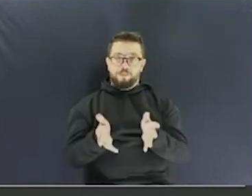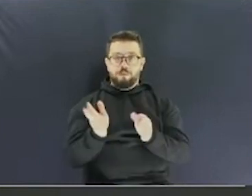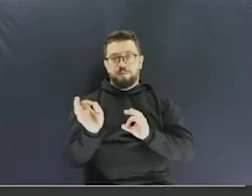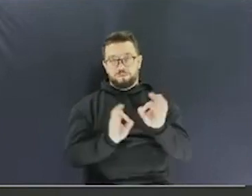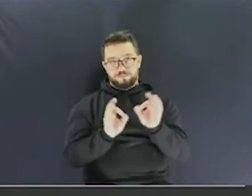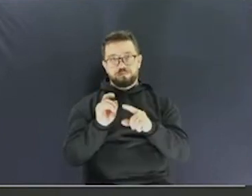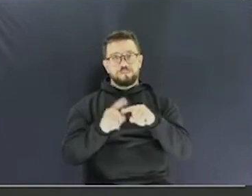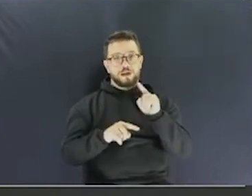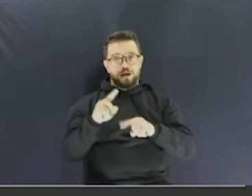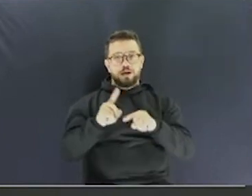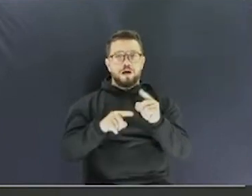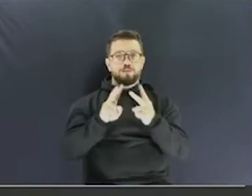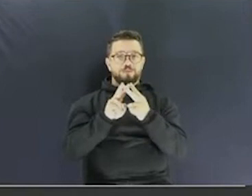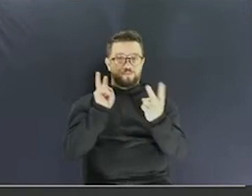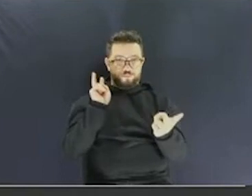mais de 208 mil